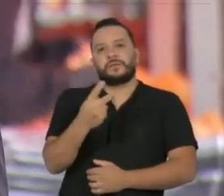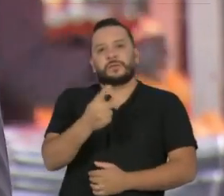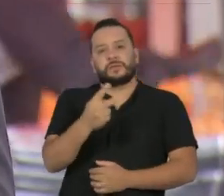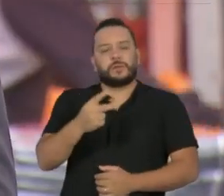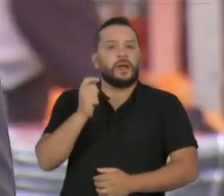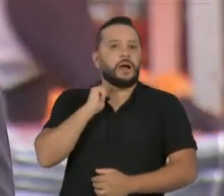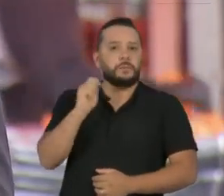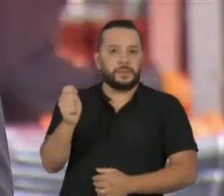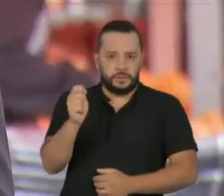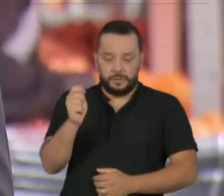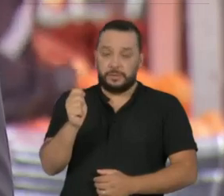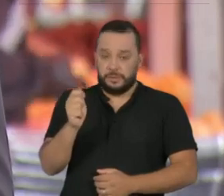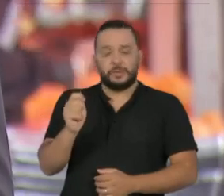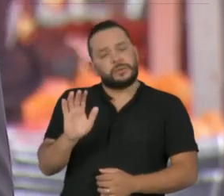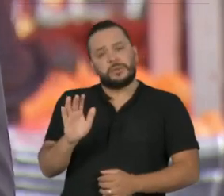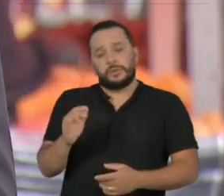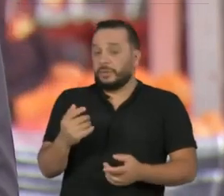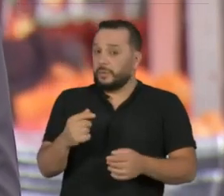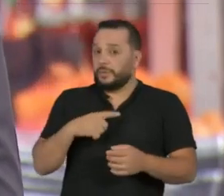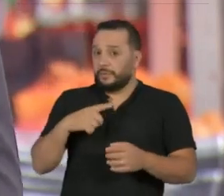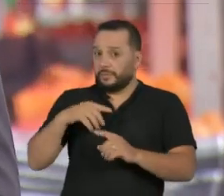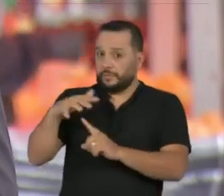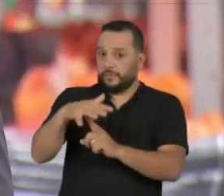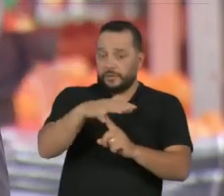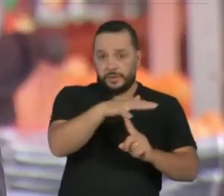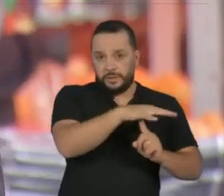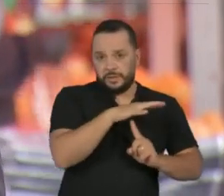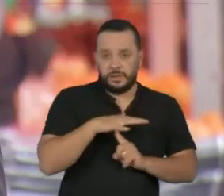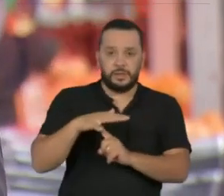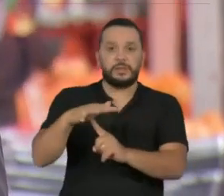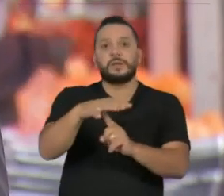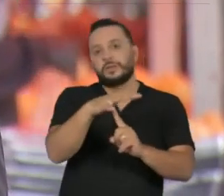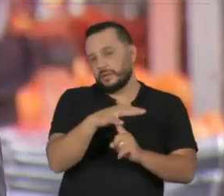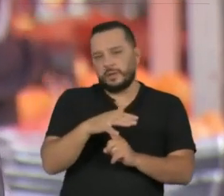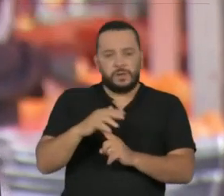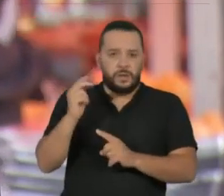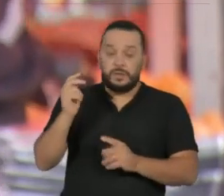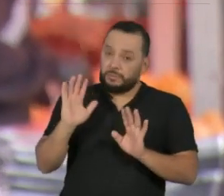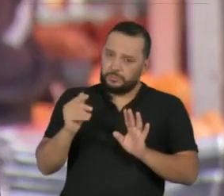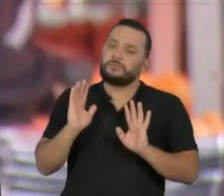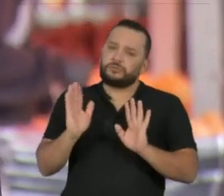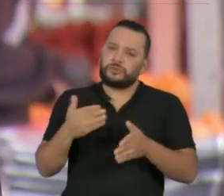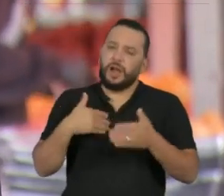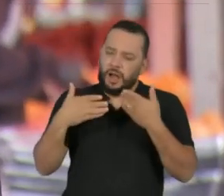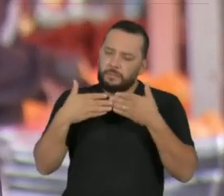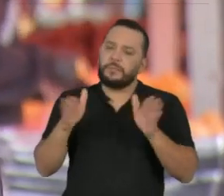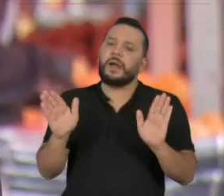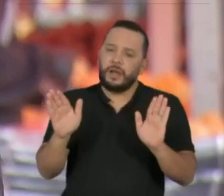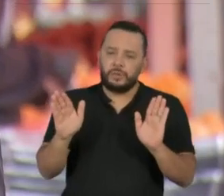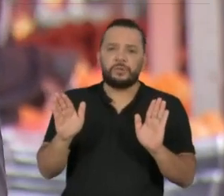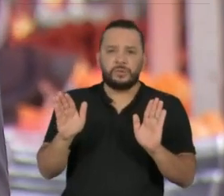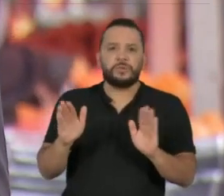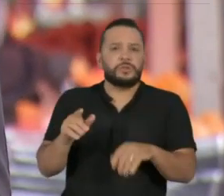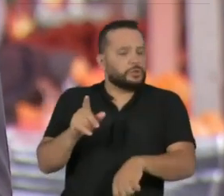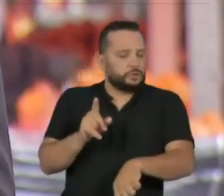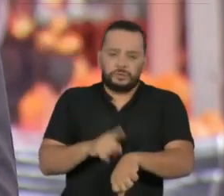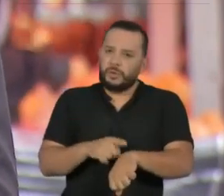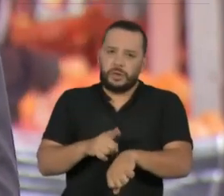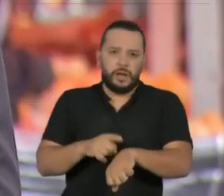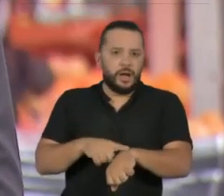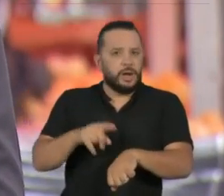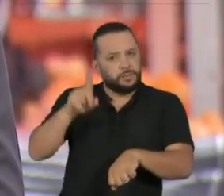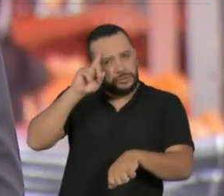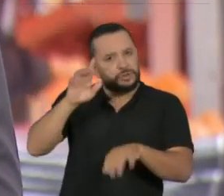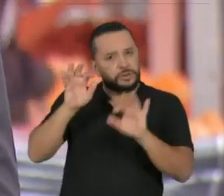de abril. O funcionamento das feiras livres não foi afetado. Elas continuam acontecendo nos mesmos dias